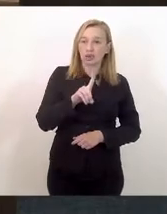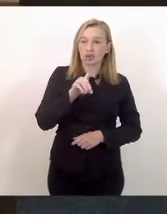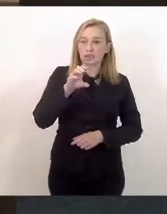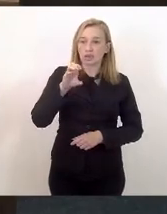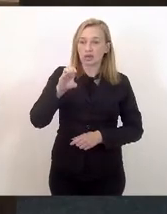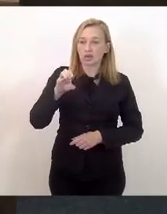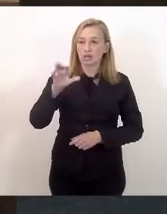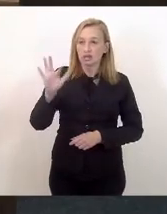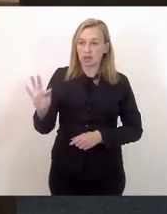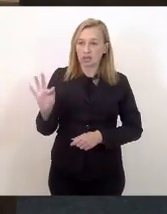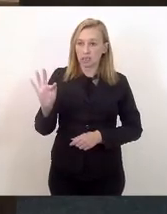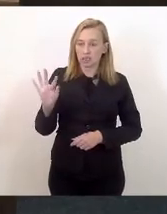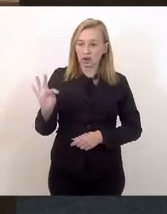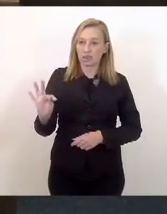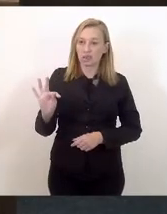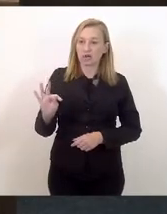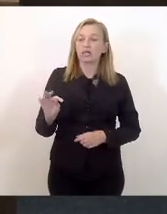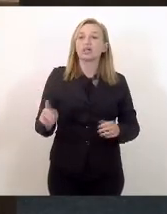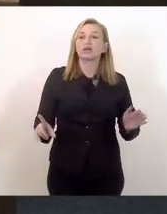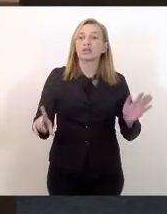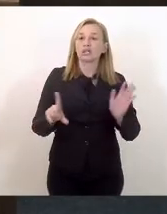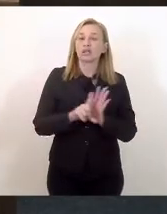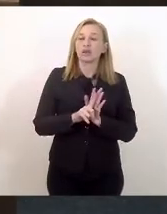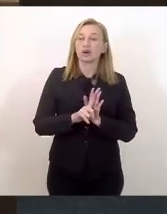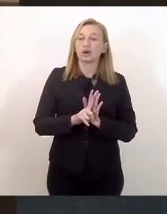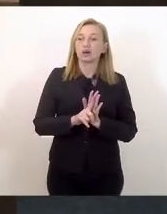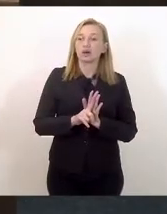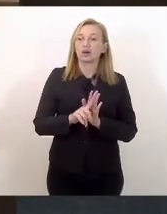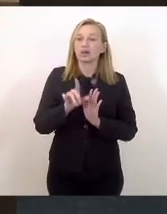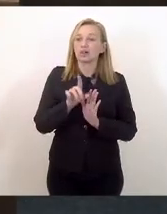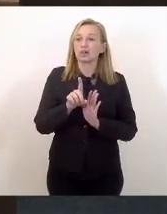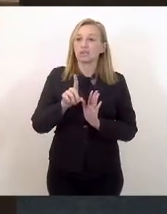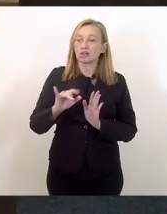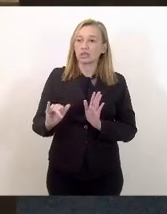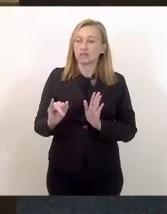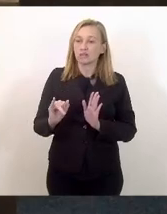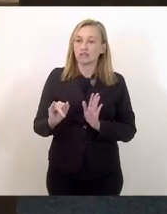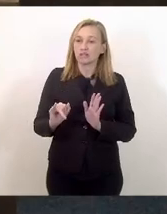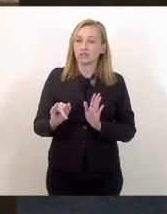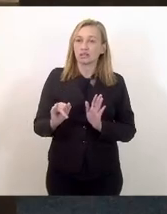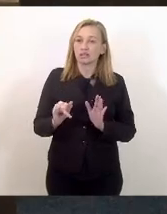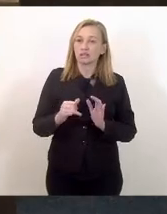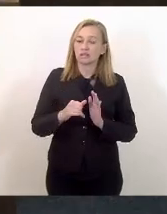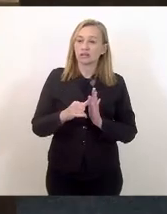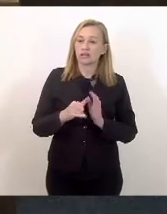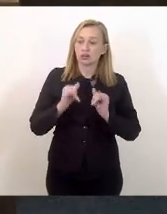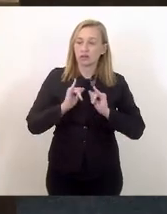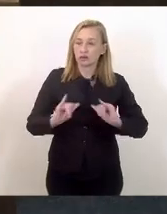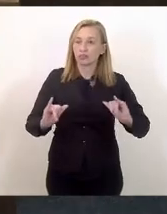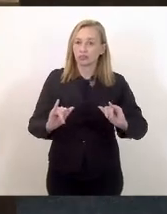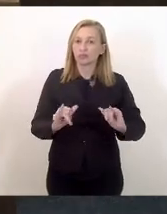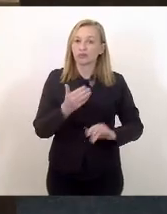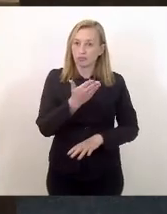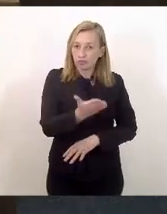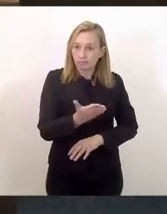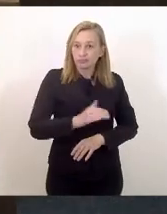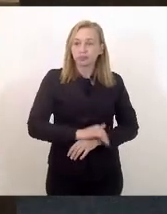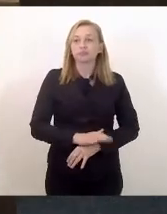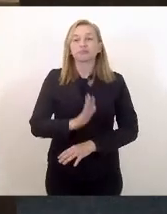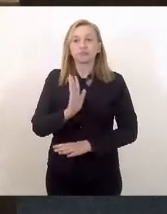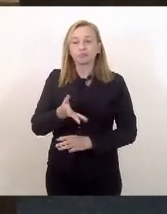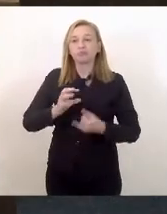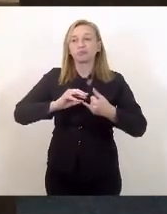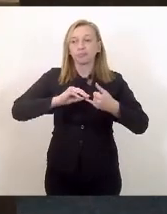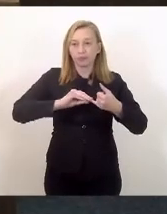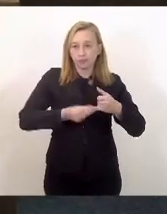artigo 3º, esta lei entra em vigor na data da sua publicação. Então, senhor presidente, este é o voto. Já que é para o arroz